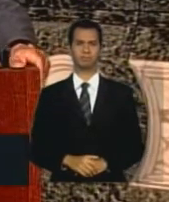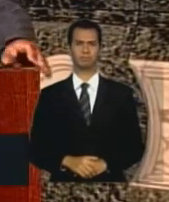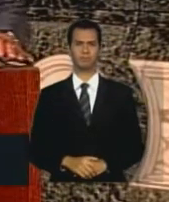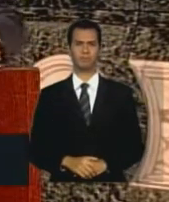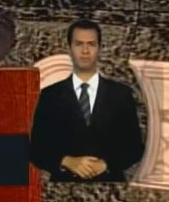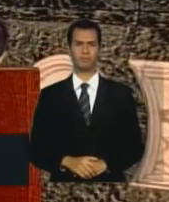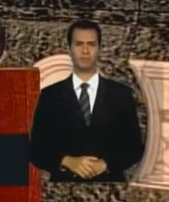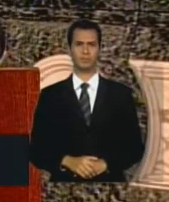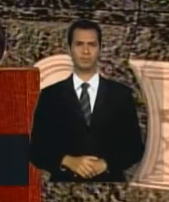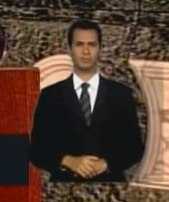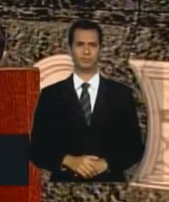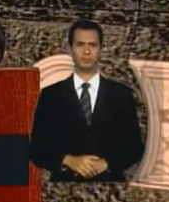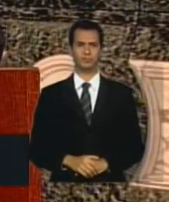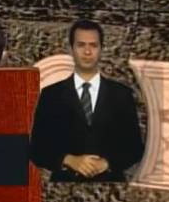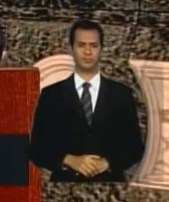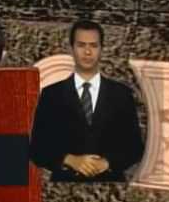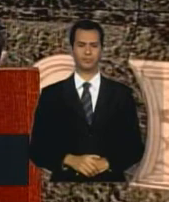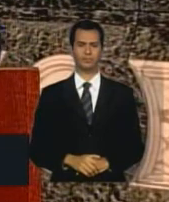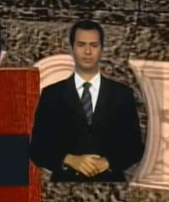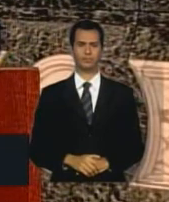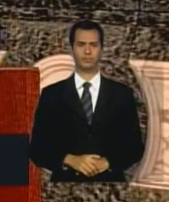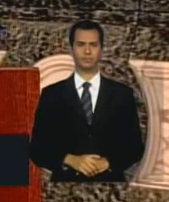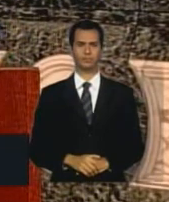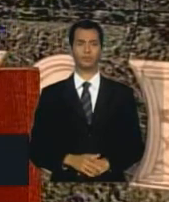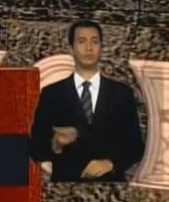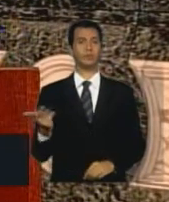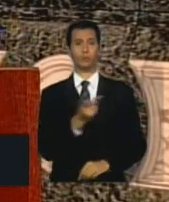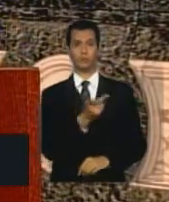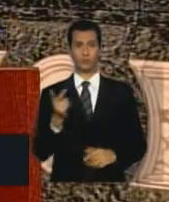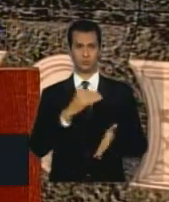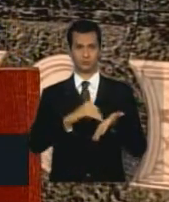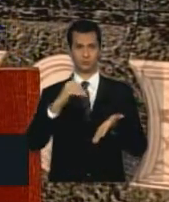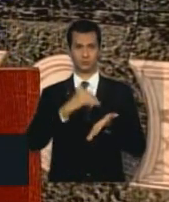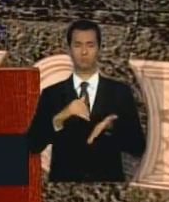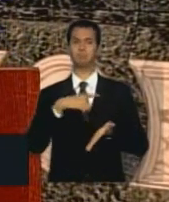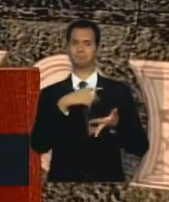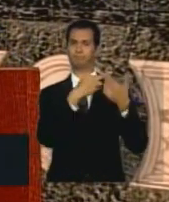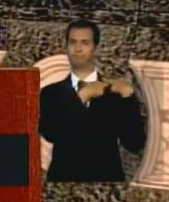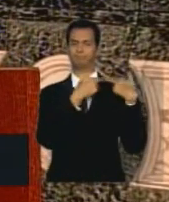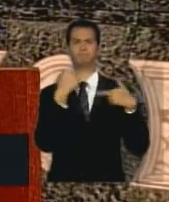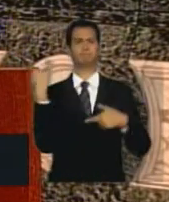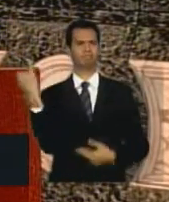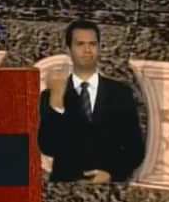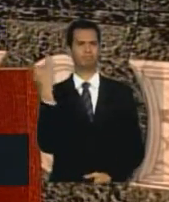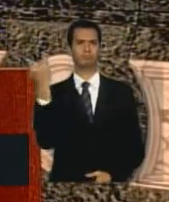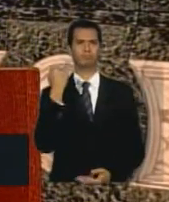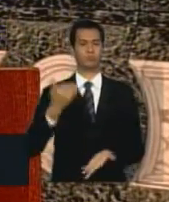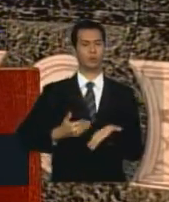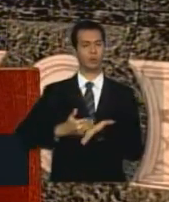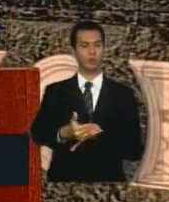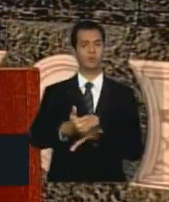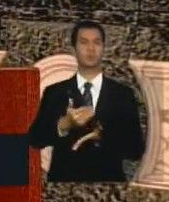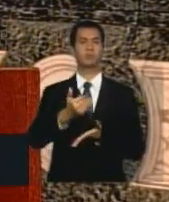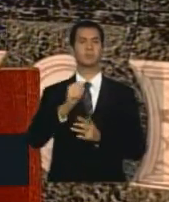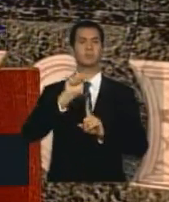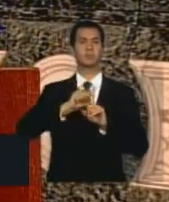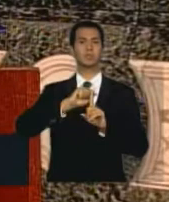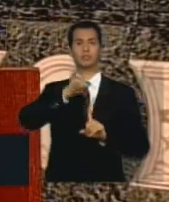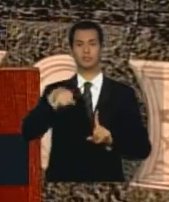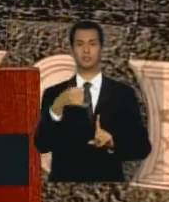São dois quadros que tiveram um papel relevante desde janeiro do ano